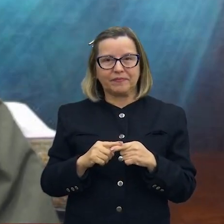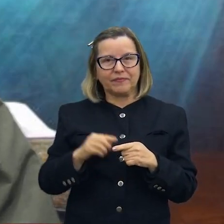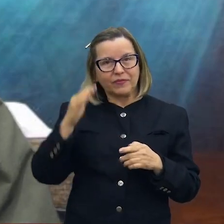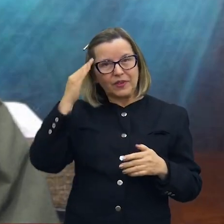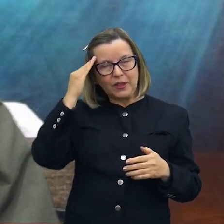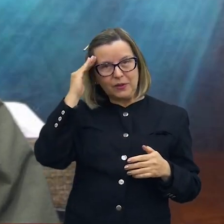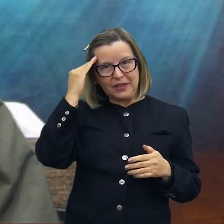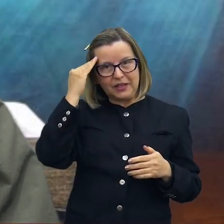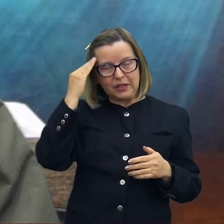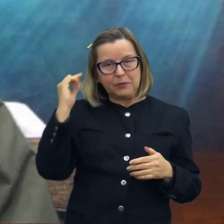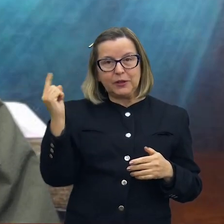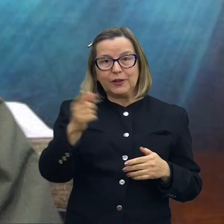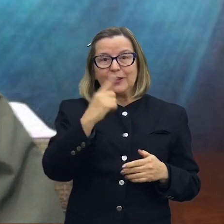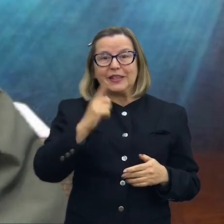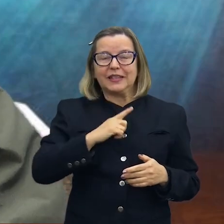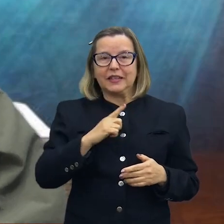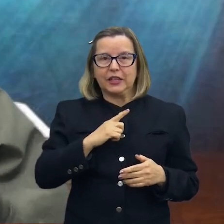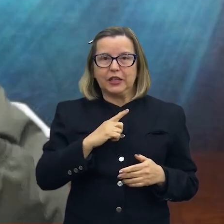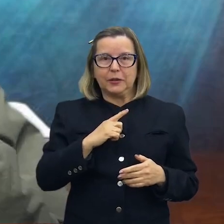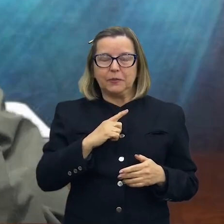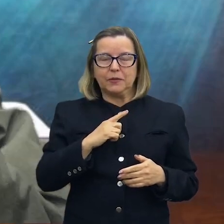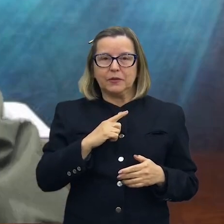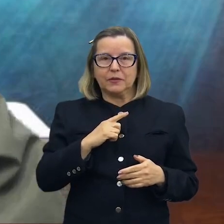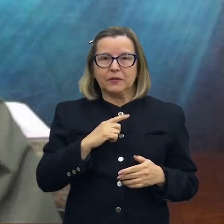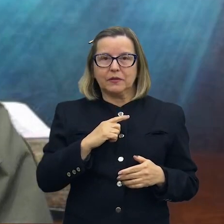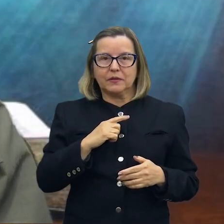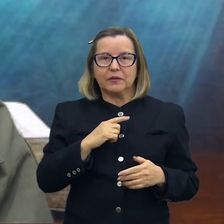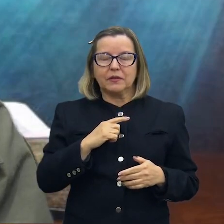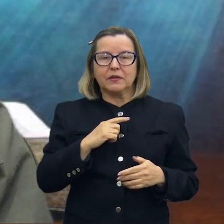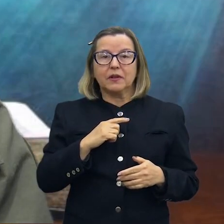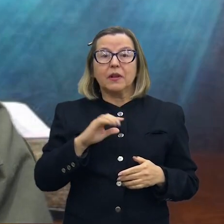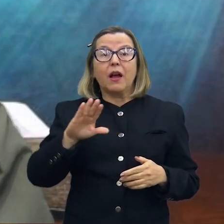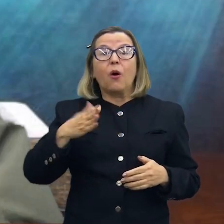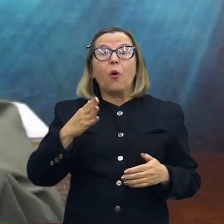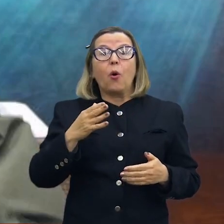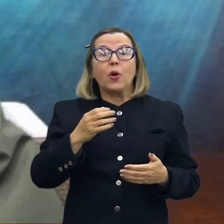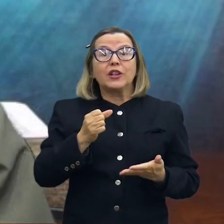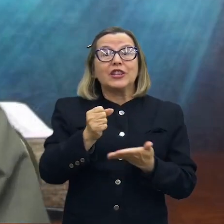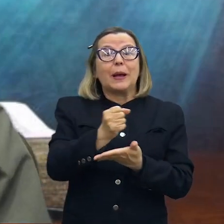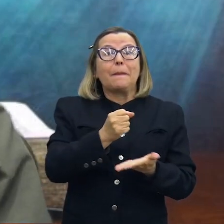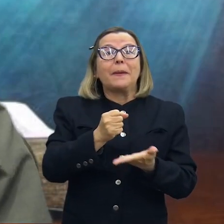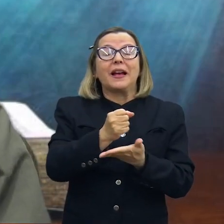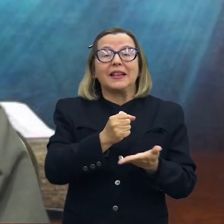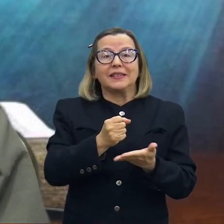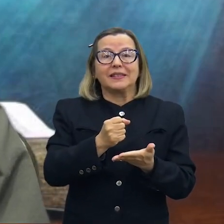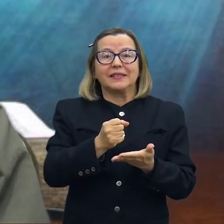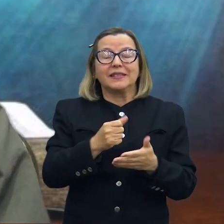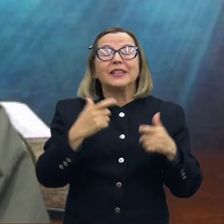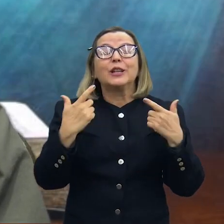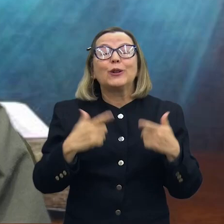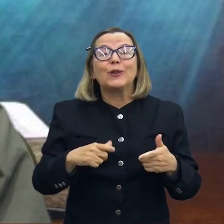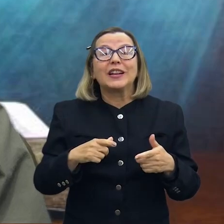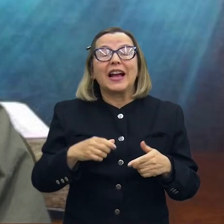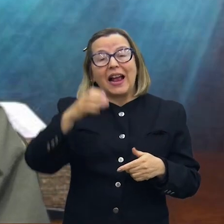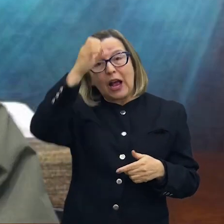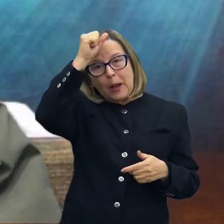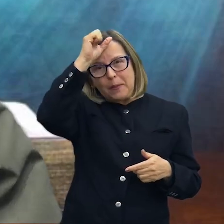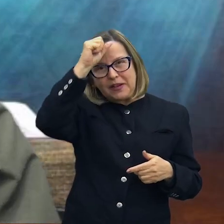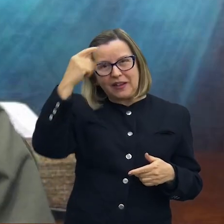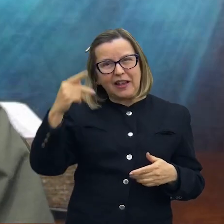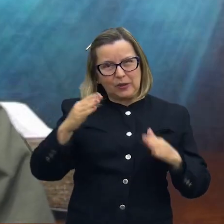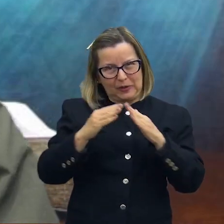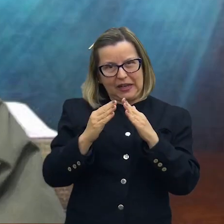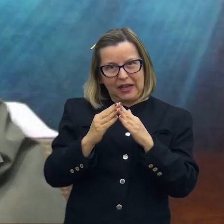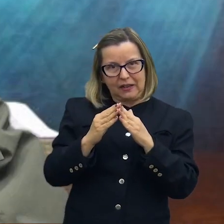que nós temos é formado em cima do quê? Onde você aprende sobre finanças? Você aprende